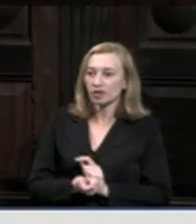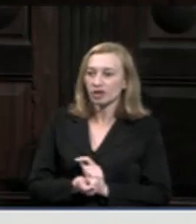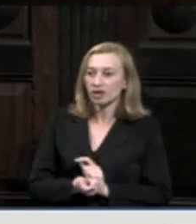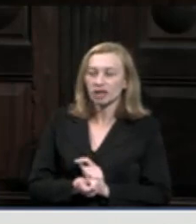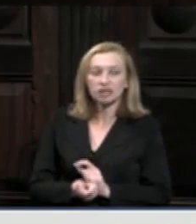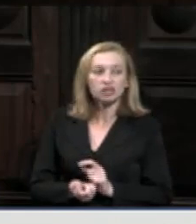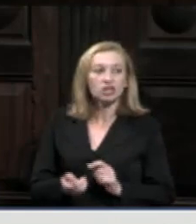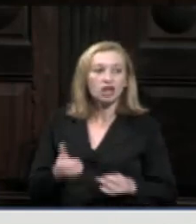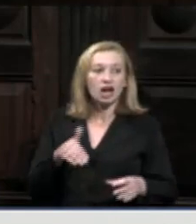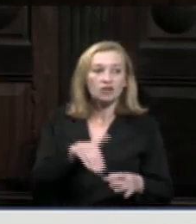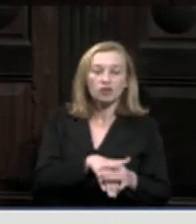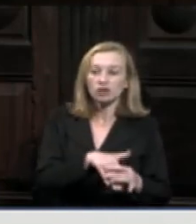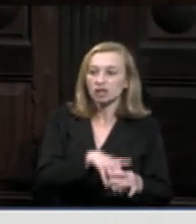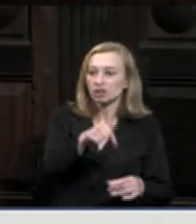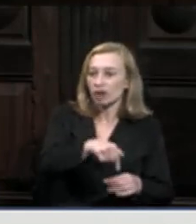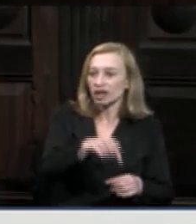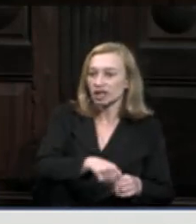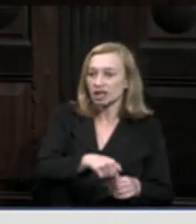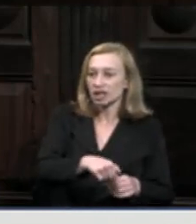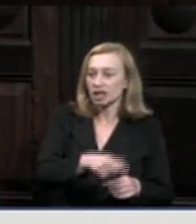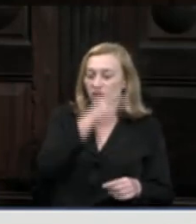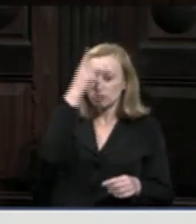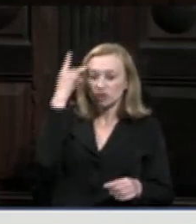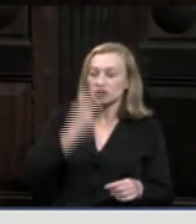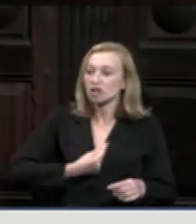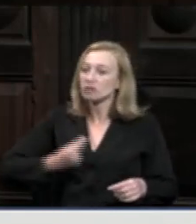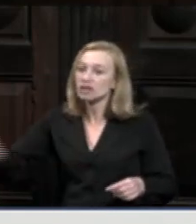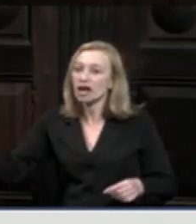votação, ou eu voto favorável ou eu voto contra.